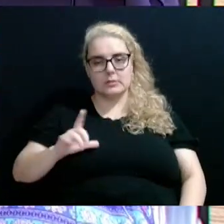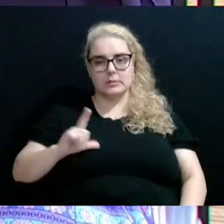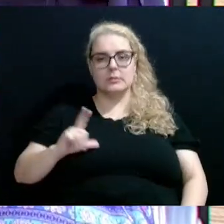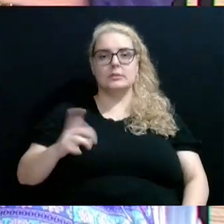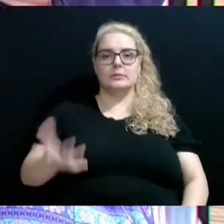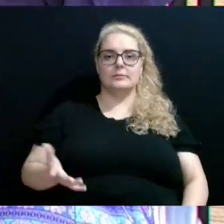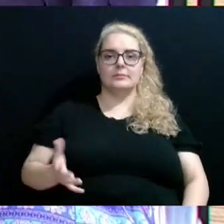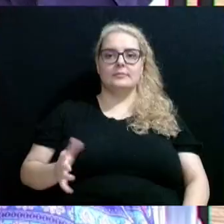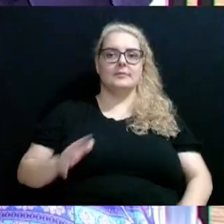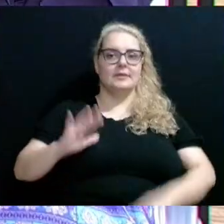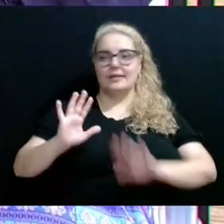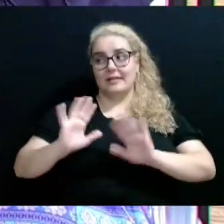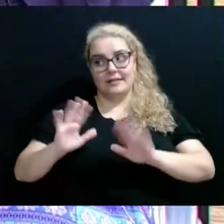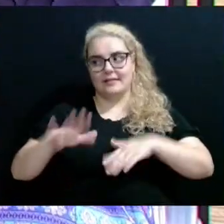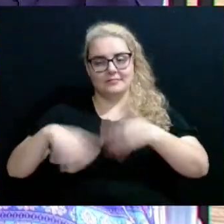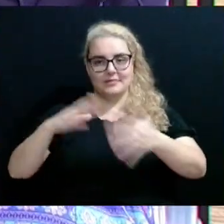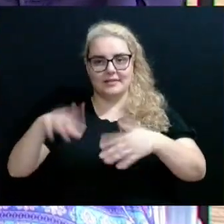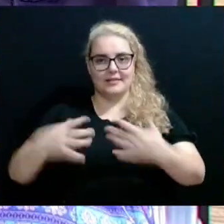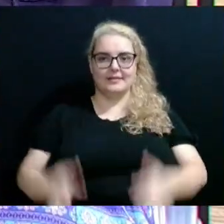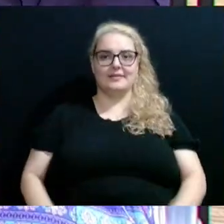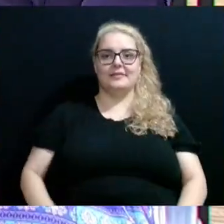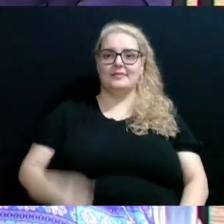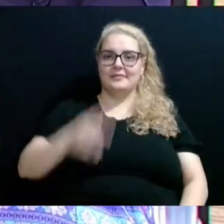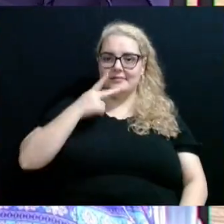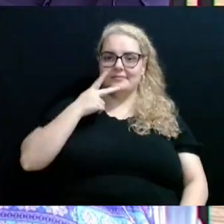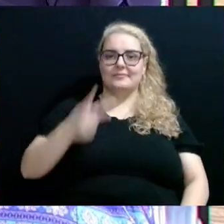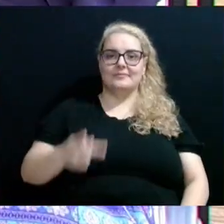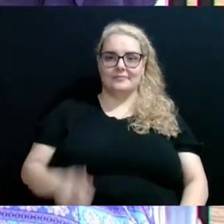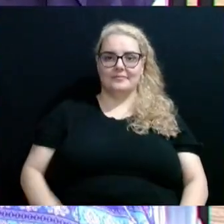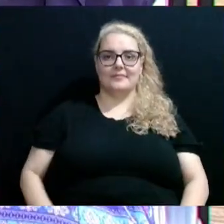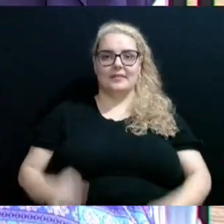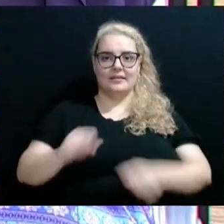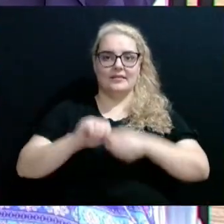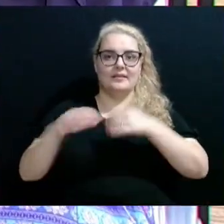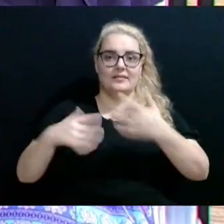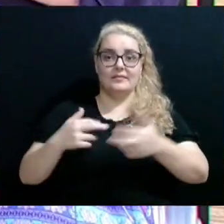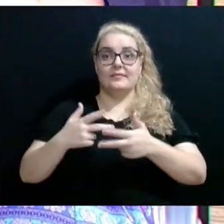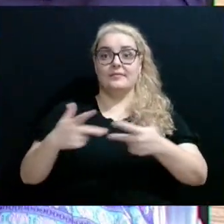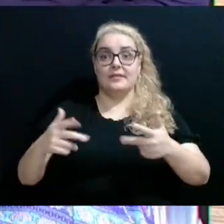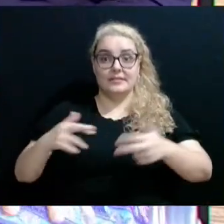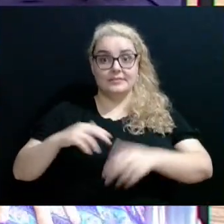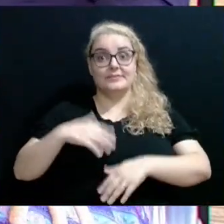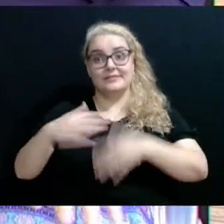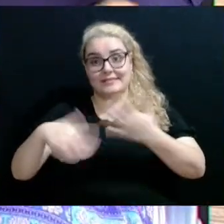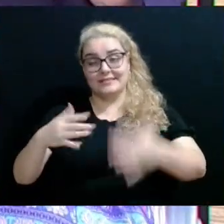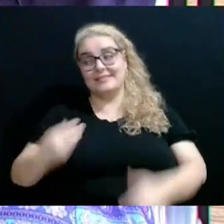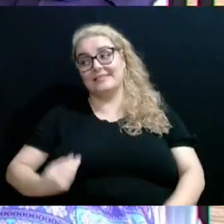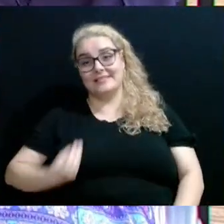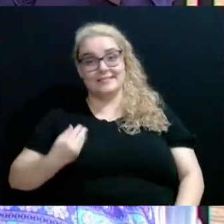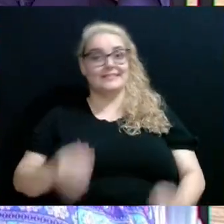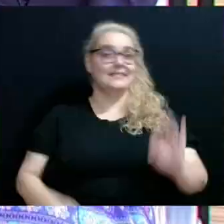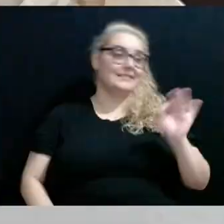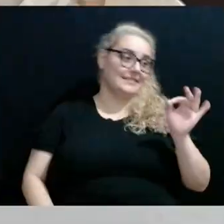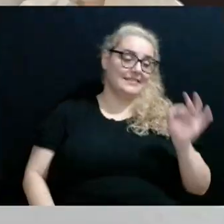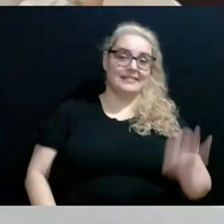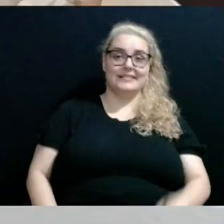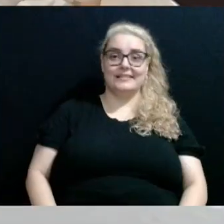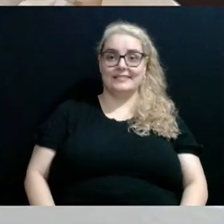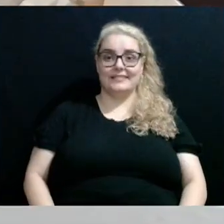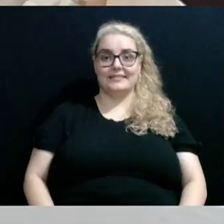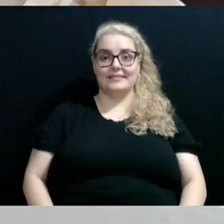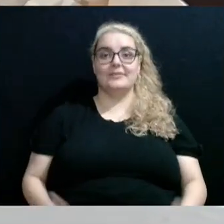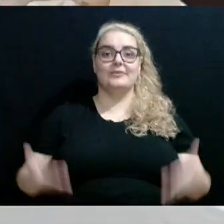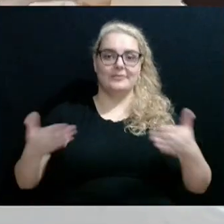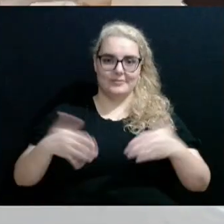nada atropelado. Vou te falar, porque fazer atropelado, já fiz muita coisa atropelada na vida. Tá certo. Então hoje eu